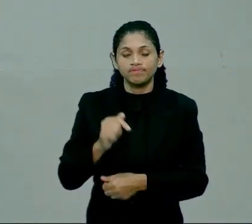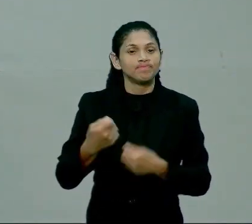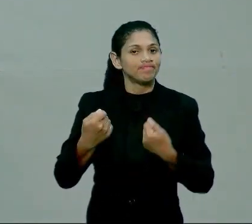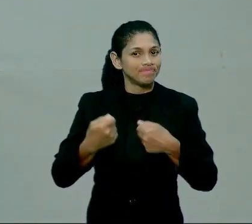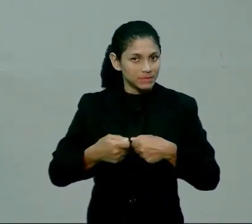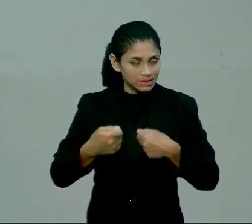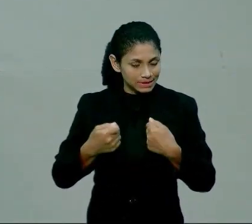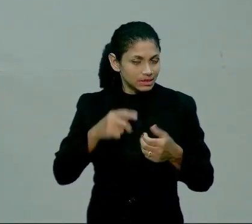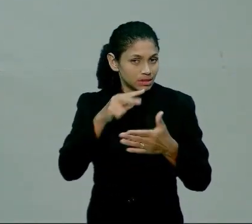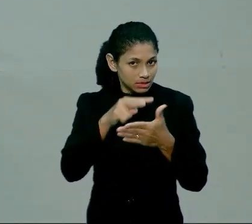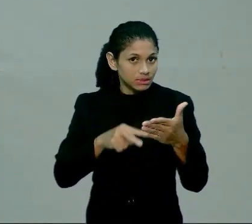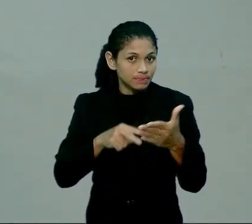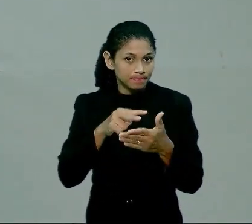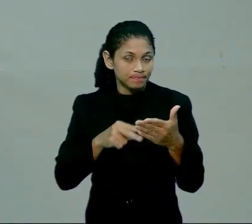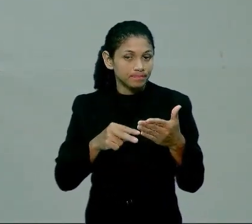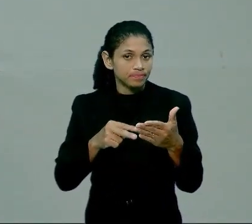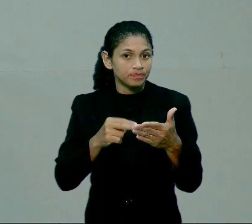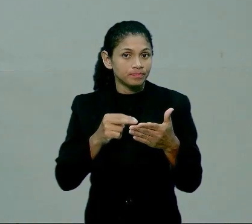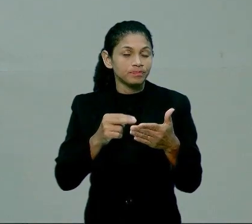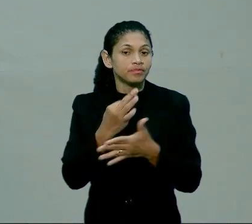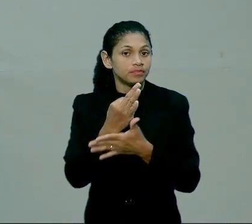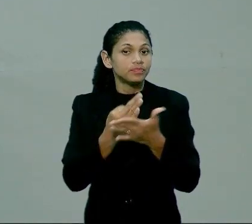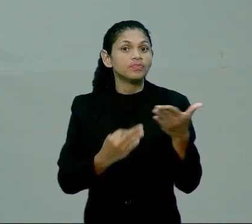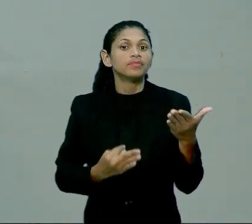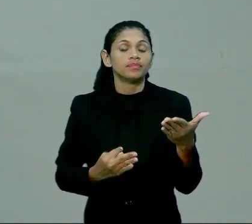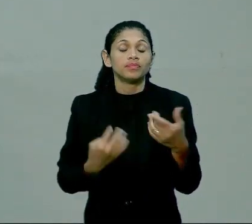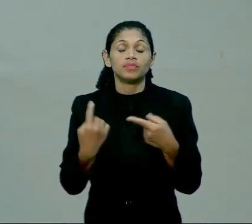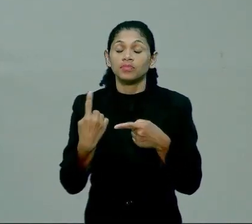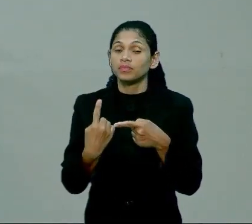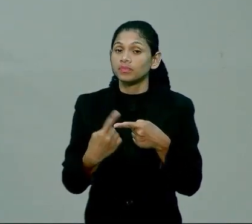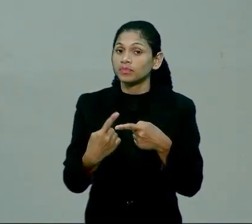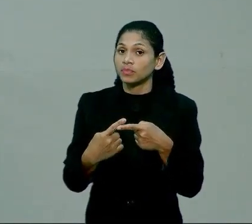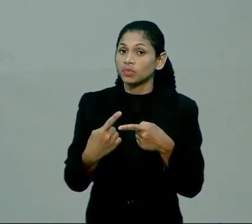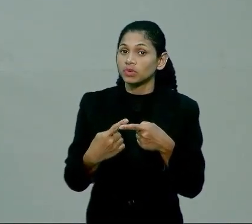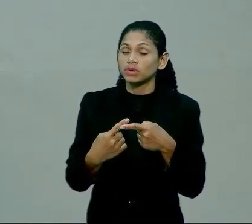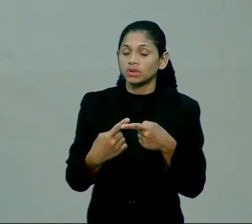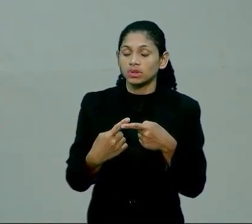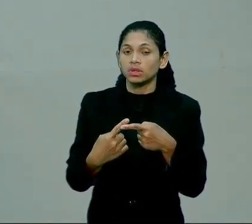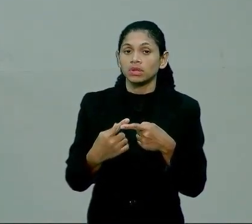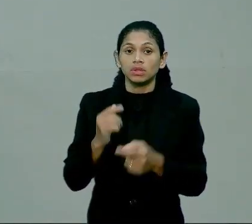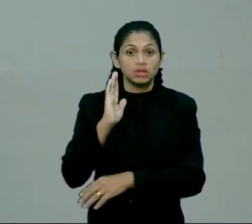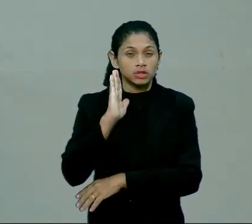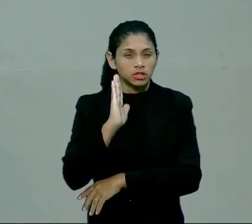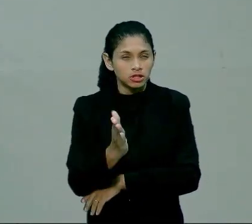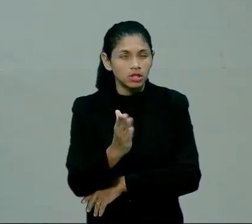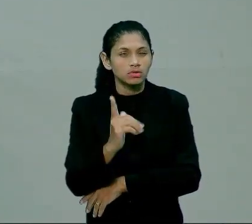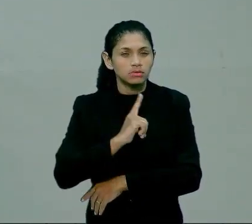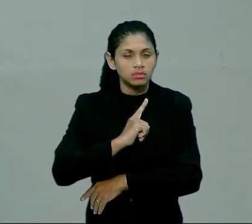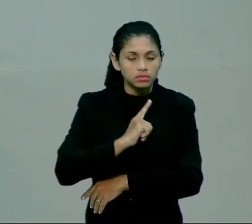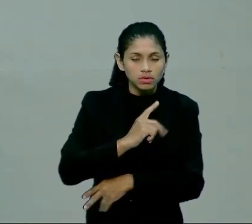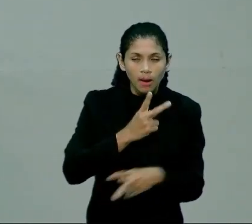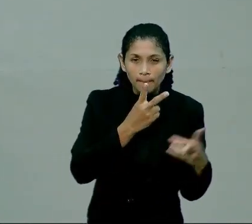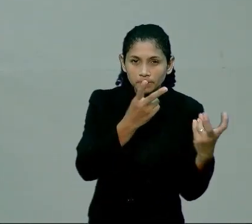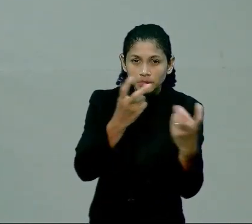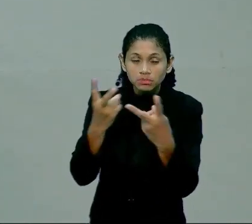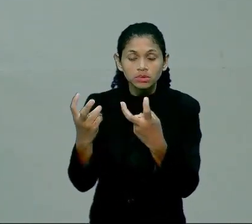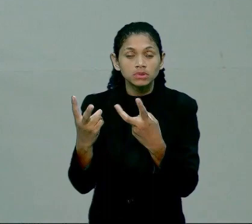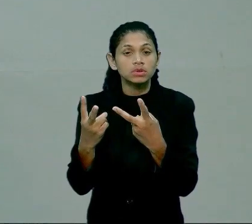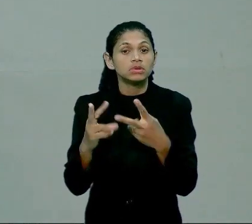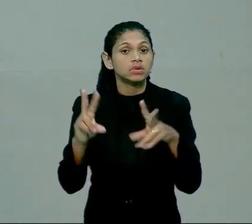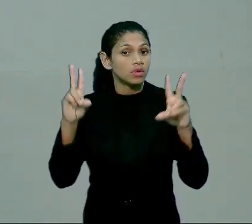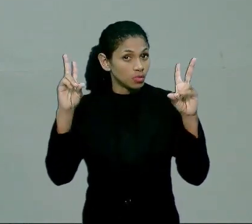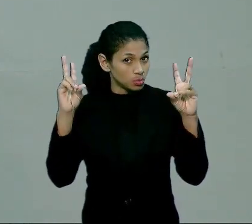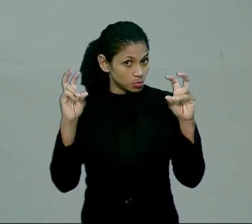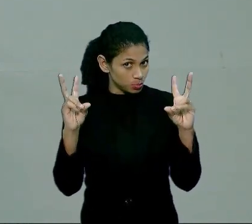o texto base para poder compreender um pouco mais a temática. Porém, a gente já tem a percepção sobre a temática. A